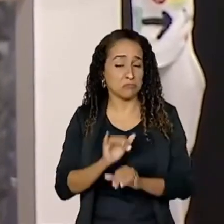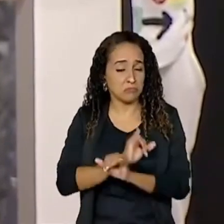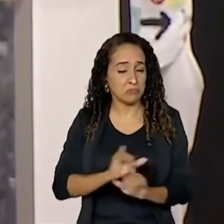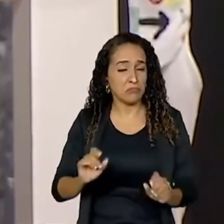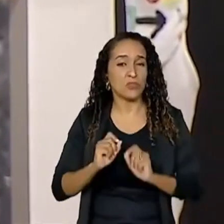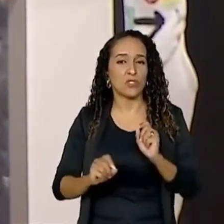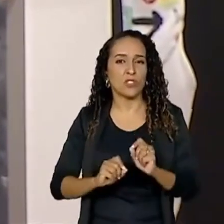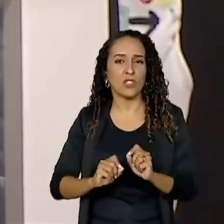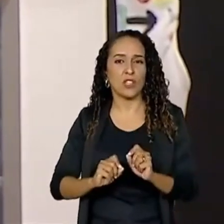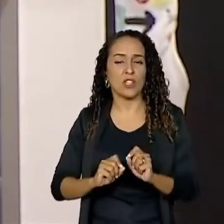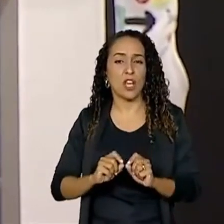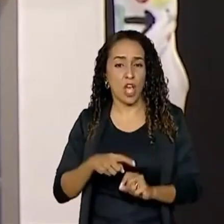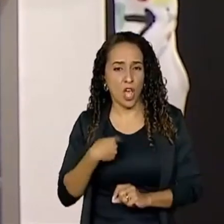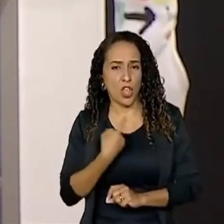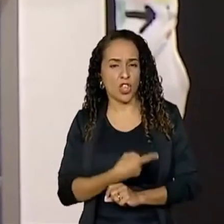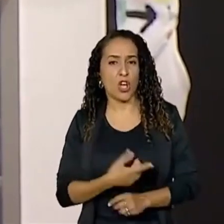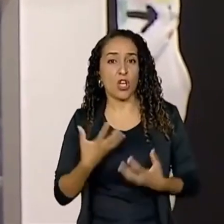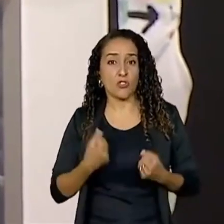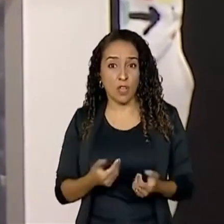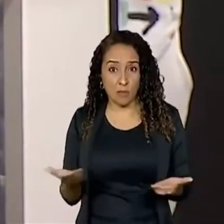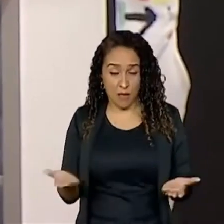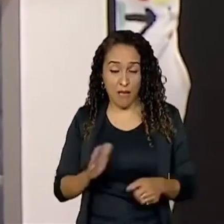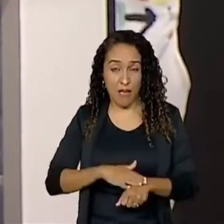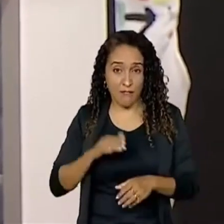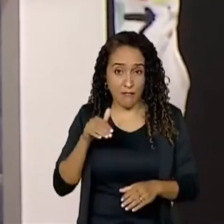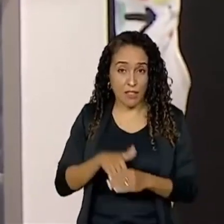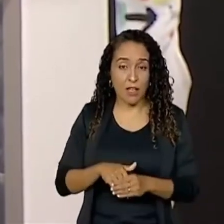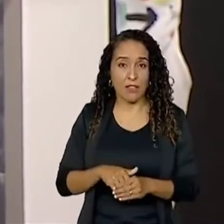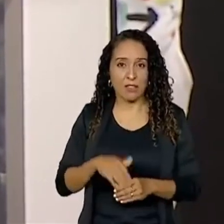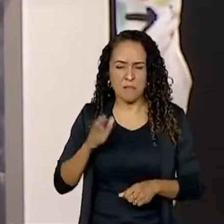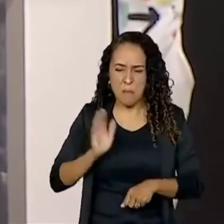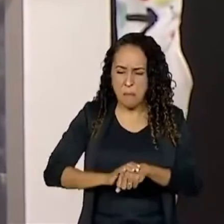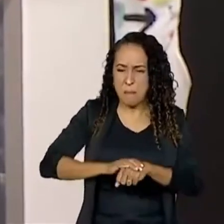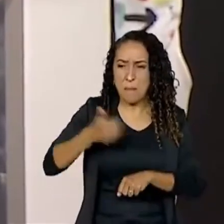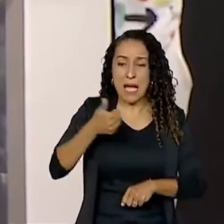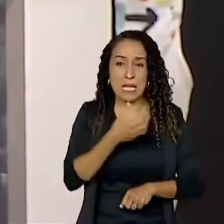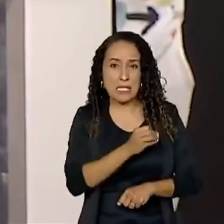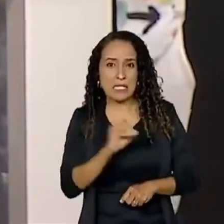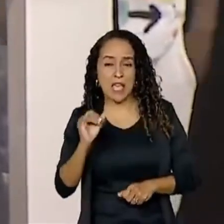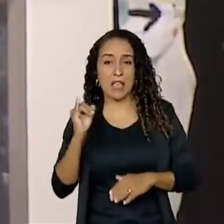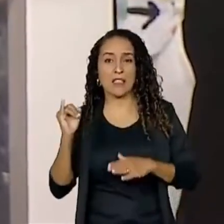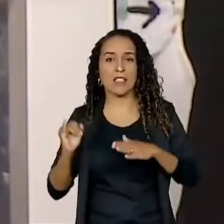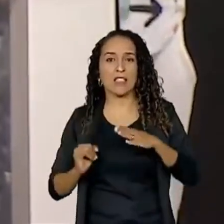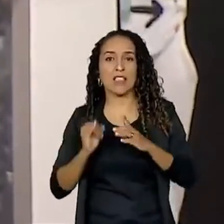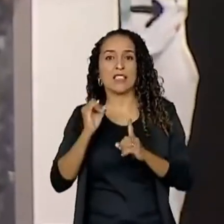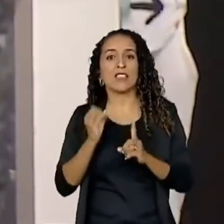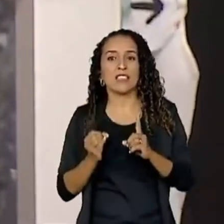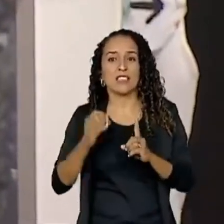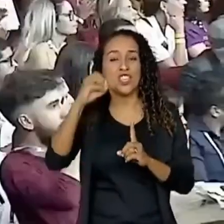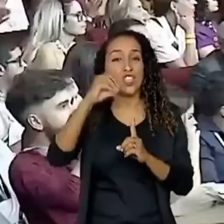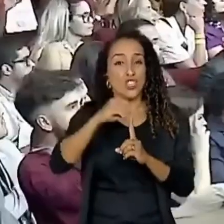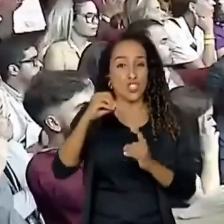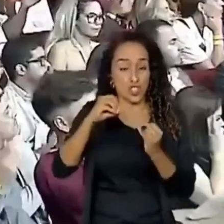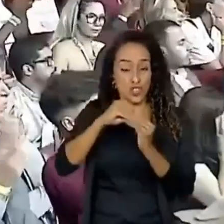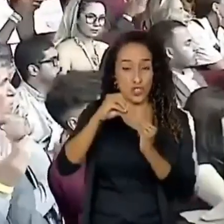que nós vamos ainda, nesse meu mandato, fazer mais 100 institutos federais nesse